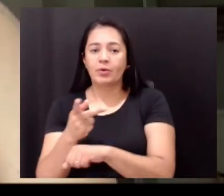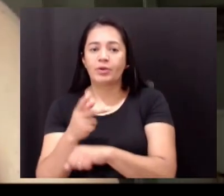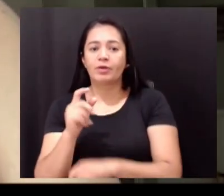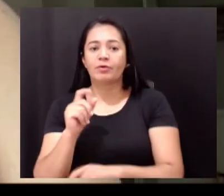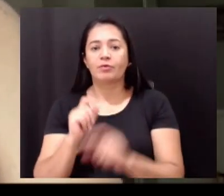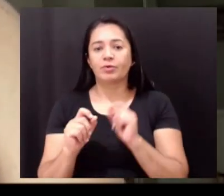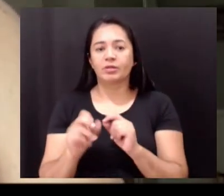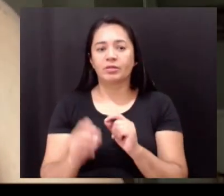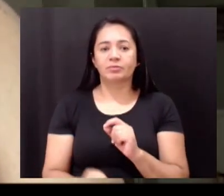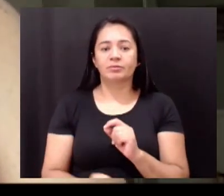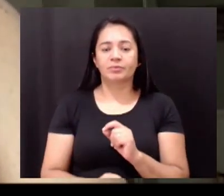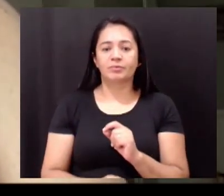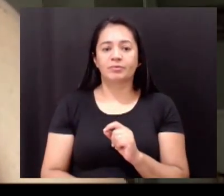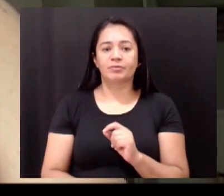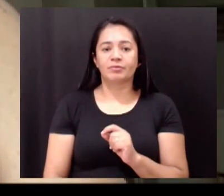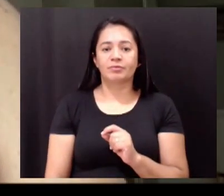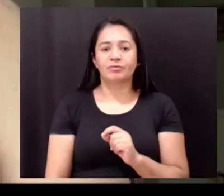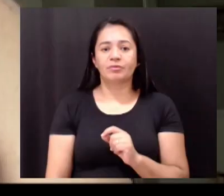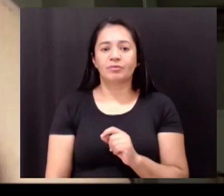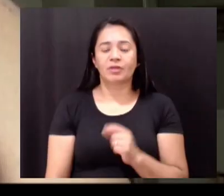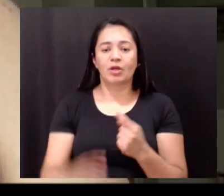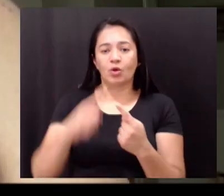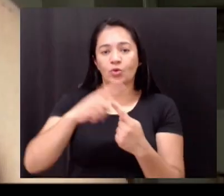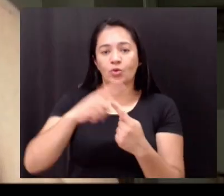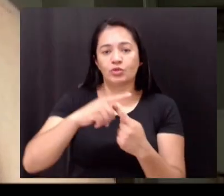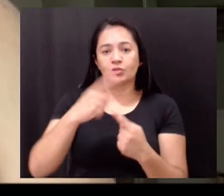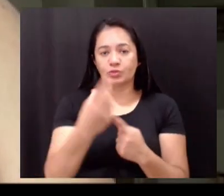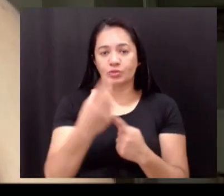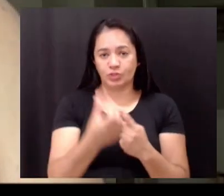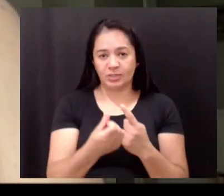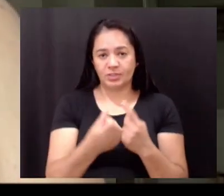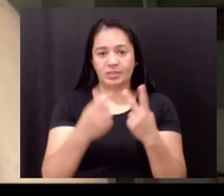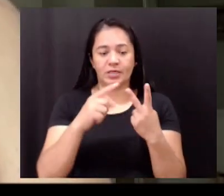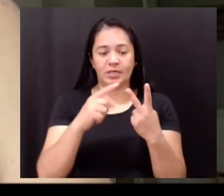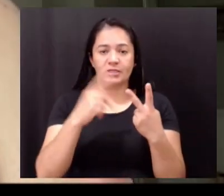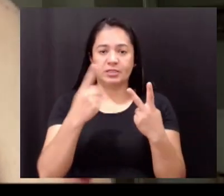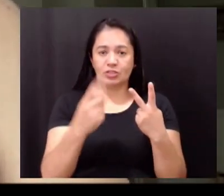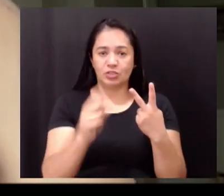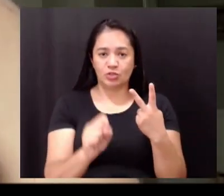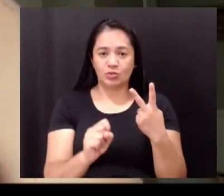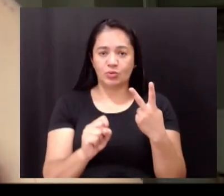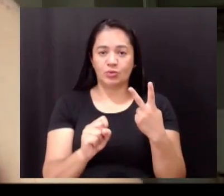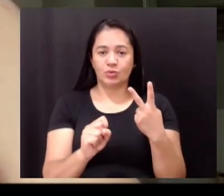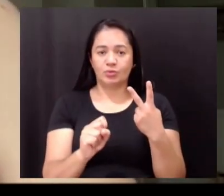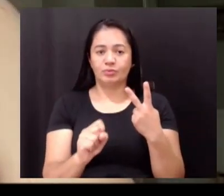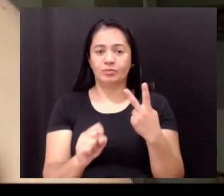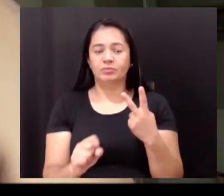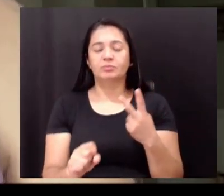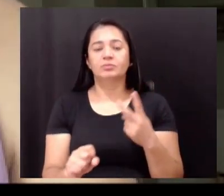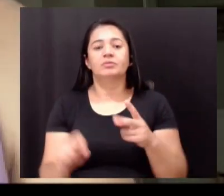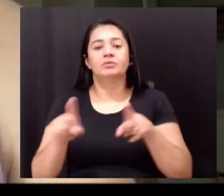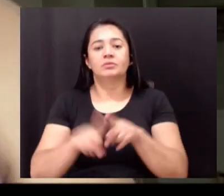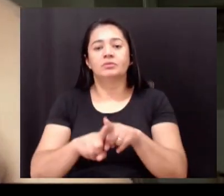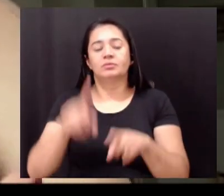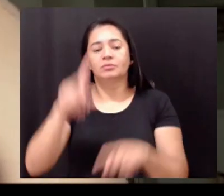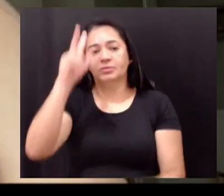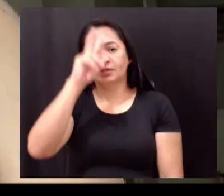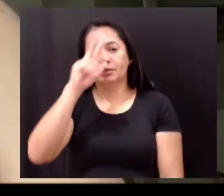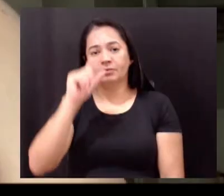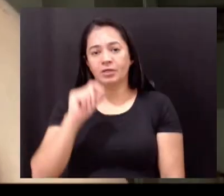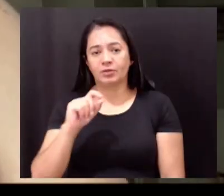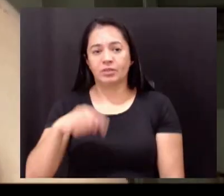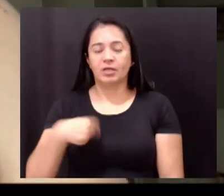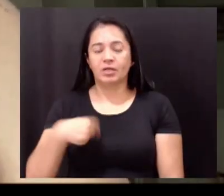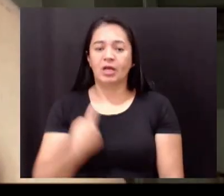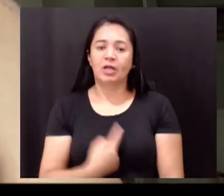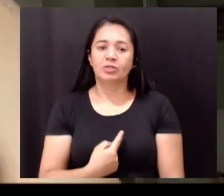esse subtipo 16 e 18. Lembrar que, ainda, com a nossa imunidade competente, nós somos